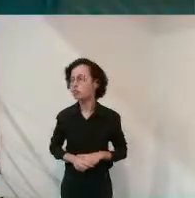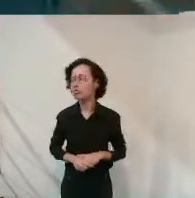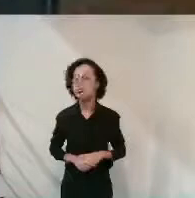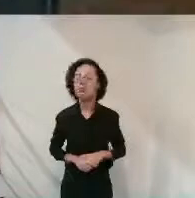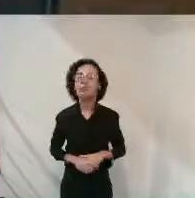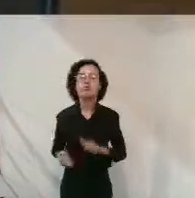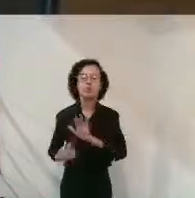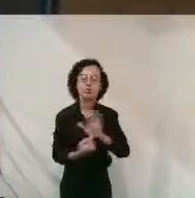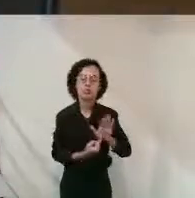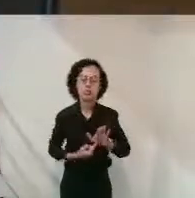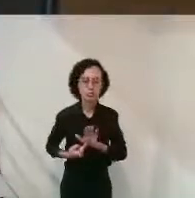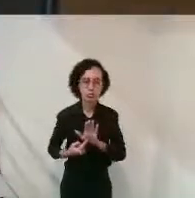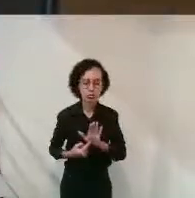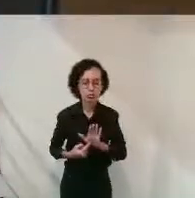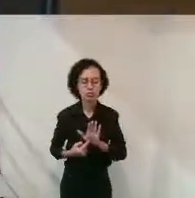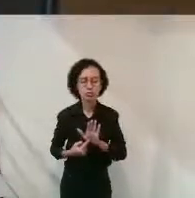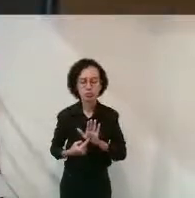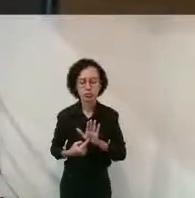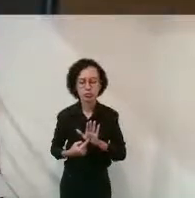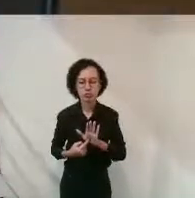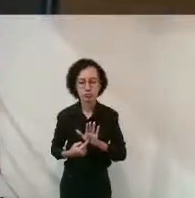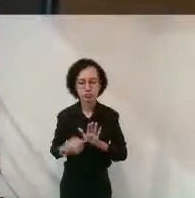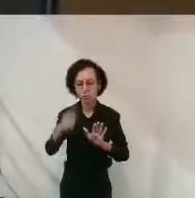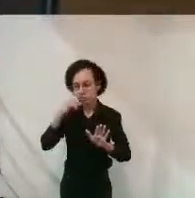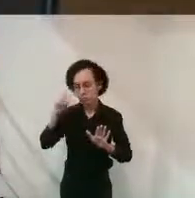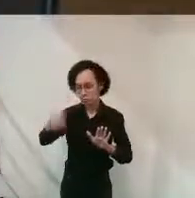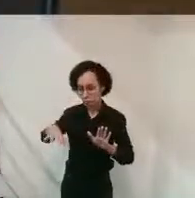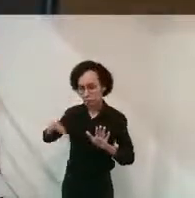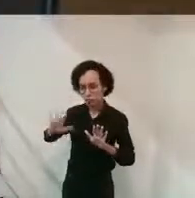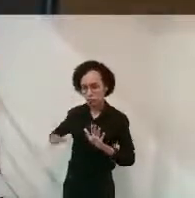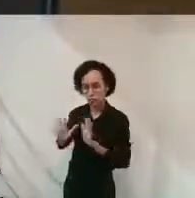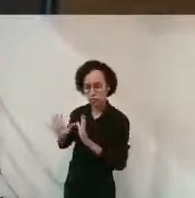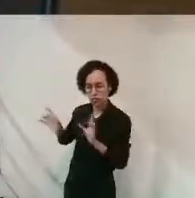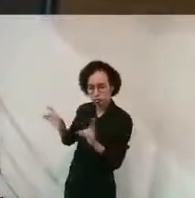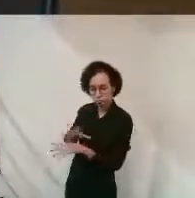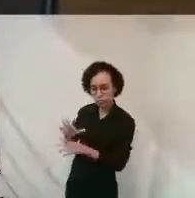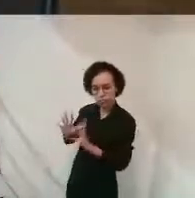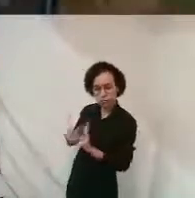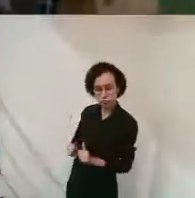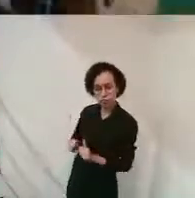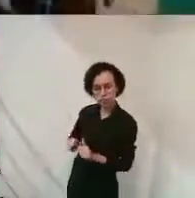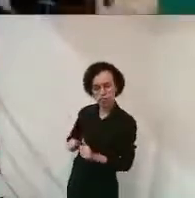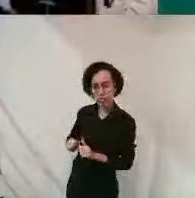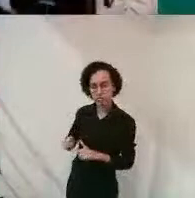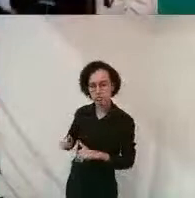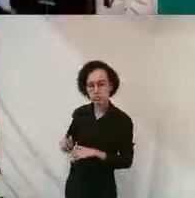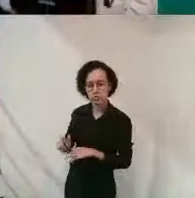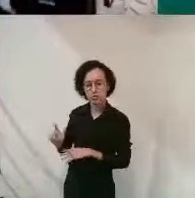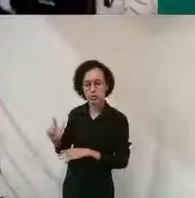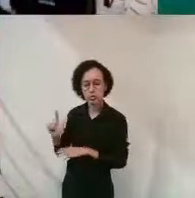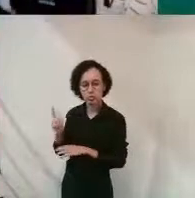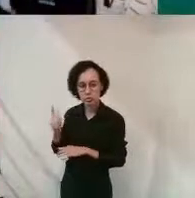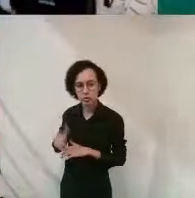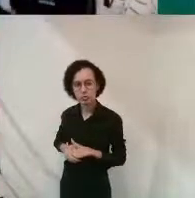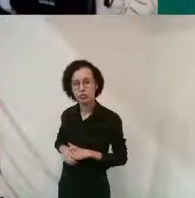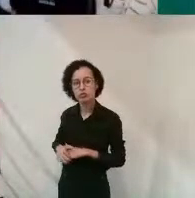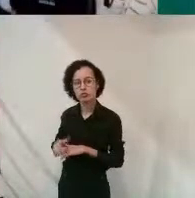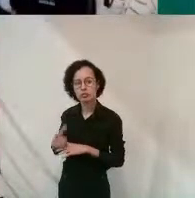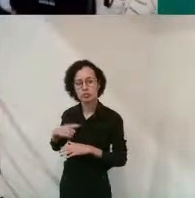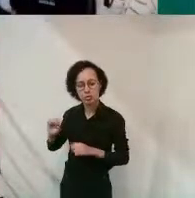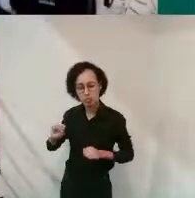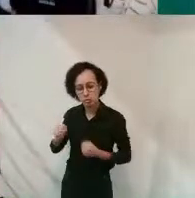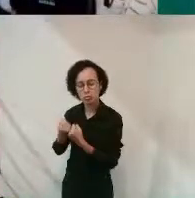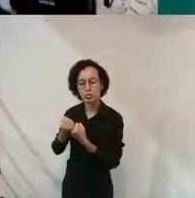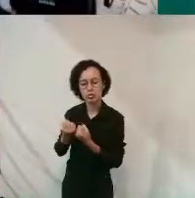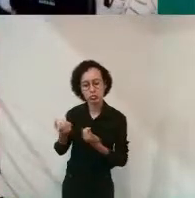mostrar aqui um lixão desativado, que é do município de Limoeiro. Ele também deu todo o